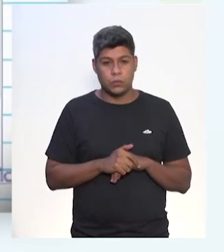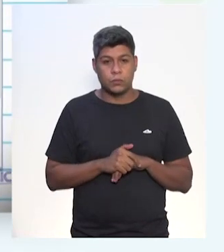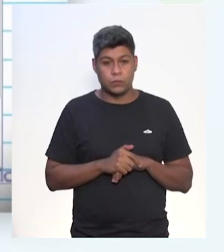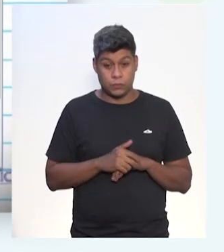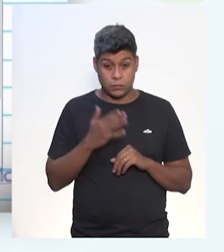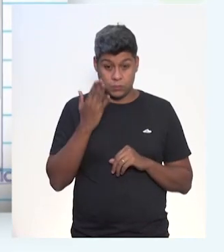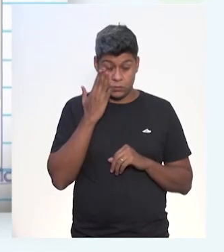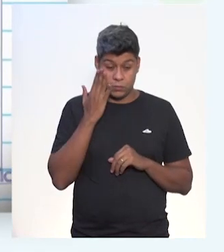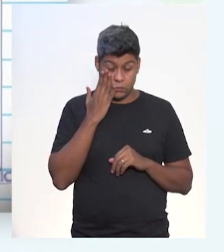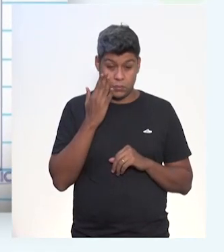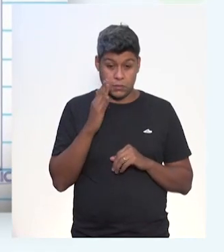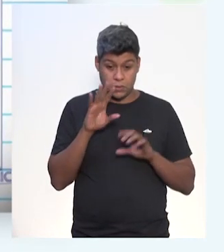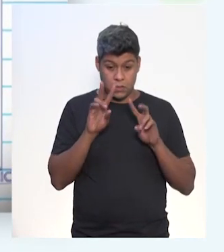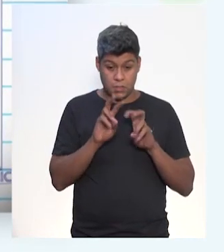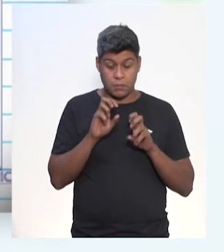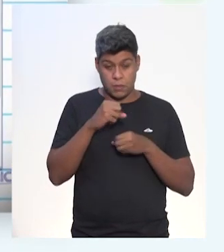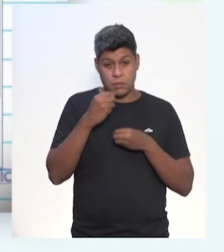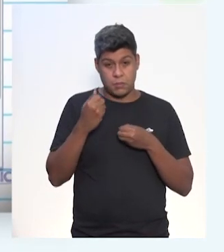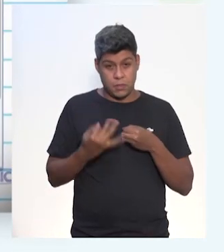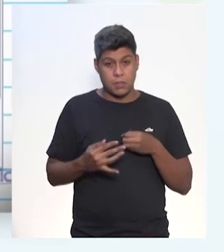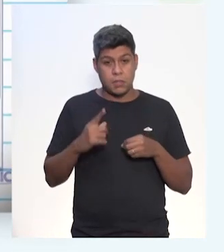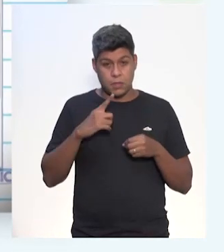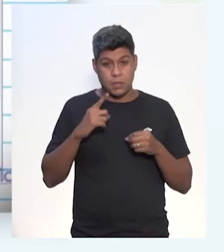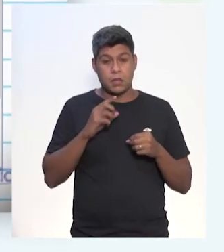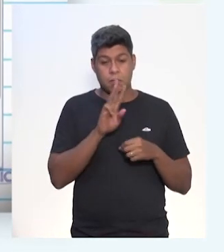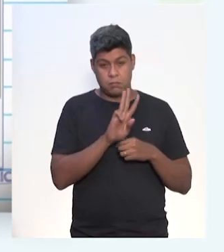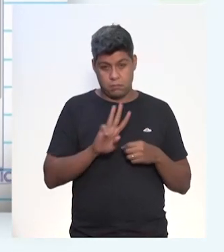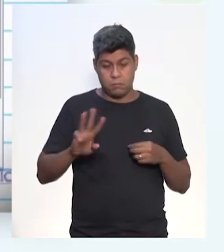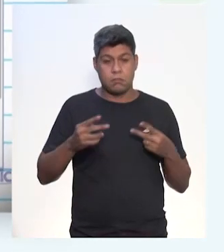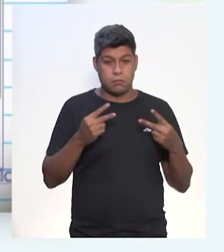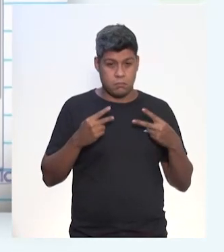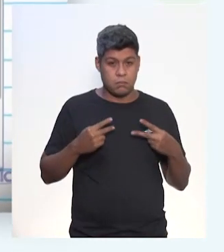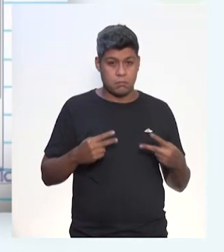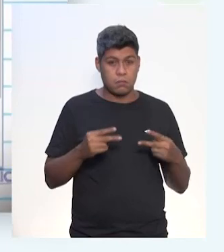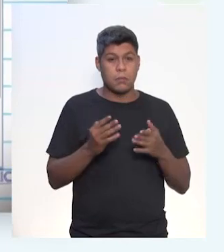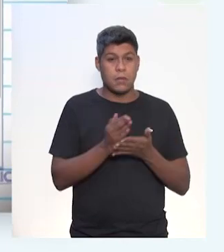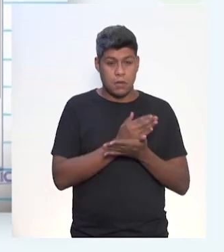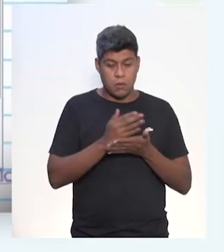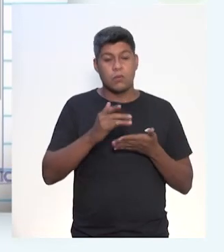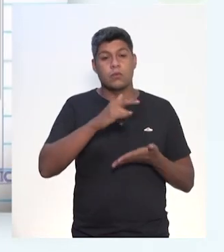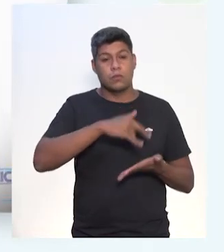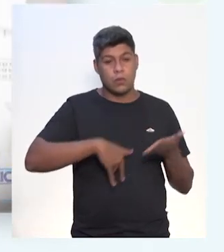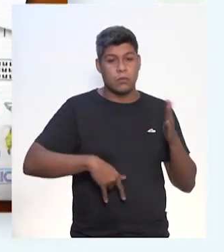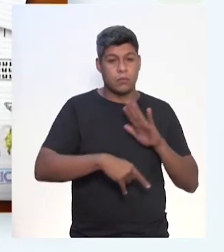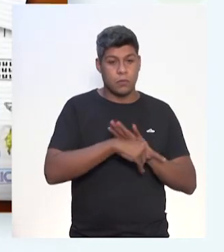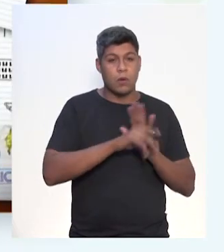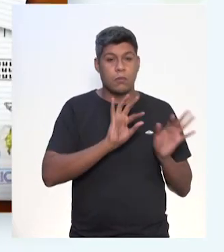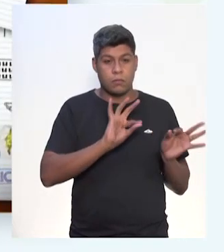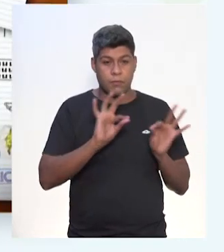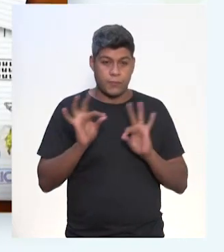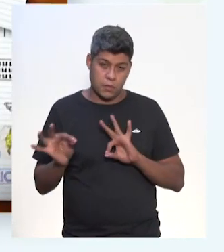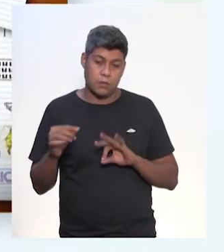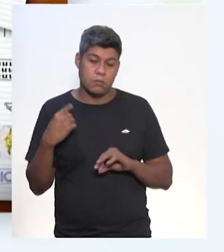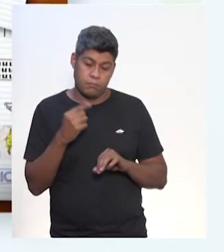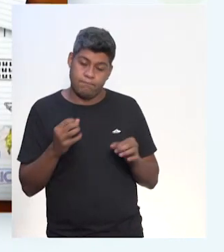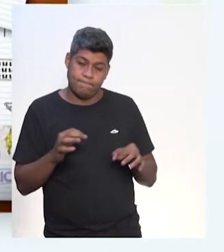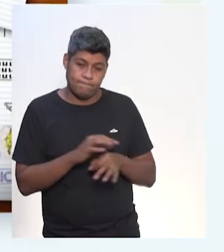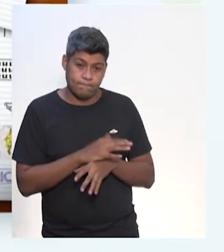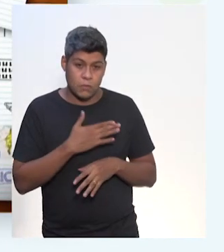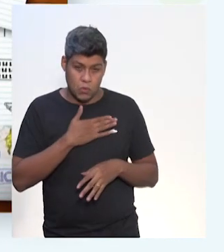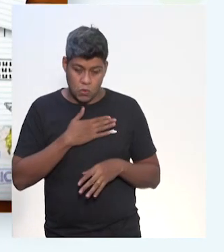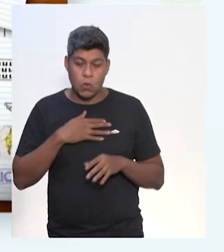o assunto? Na descrição você encontrará links para o Atlas Digital e para alguns dos documentos tratados no vídeo. Ficamos por aqui.